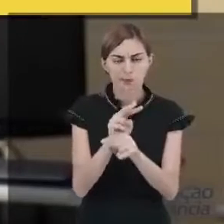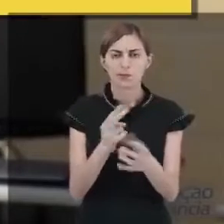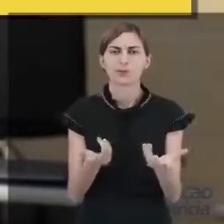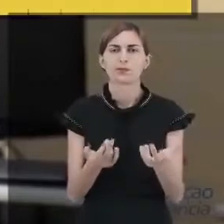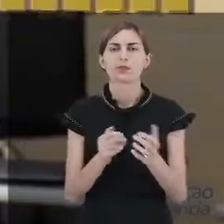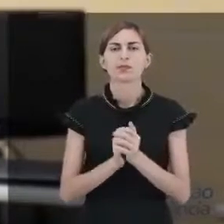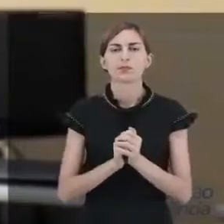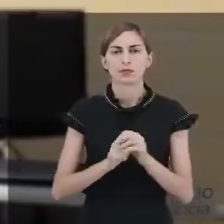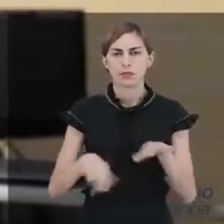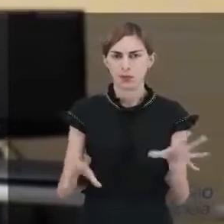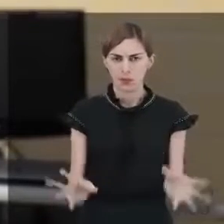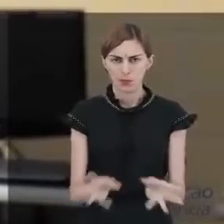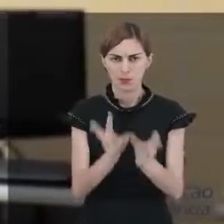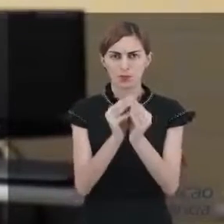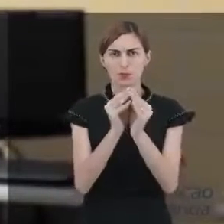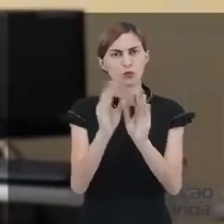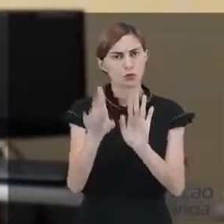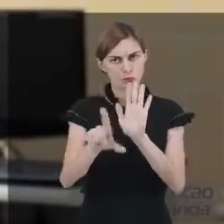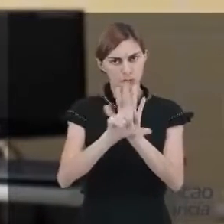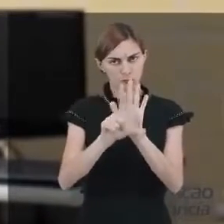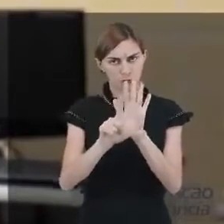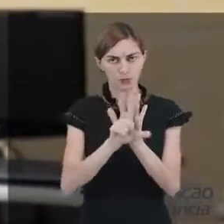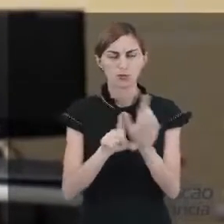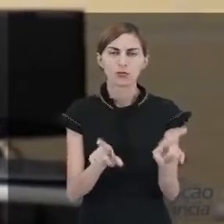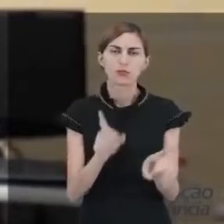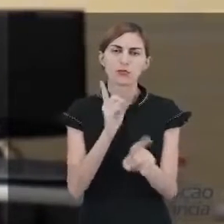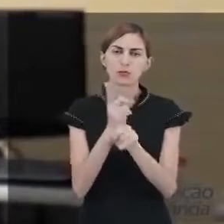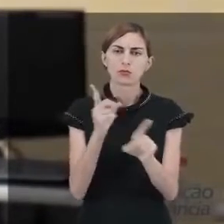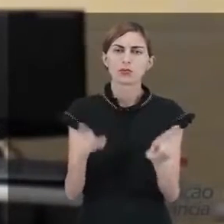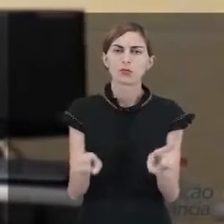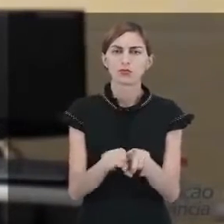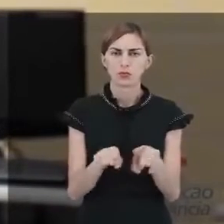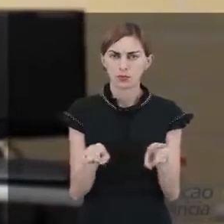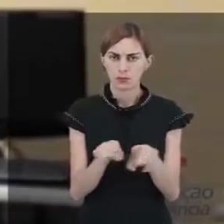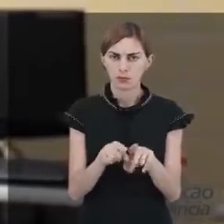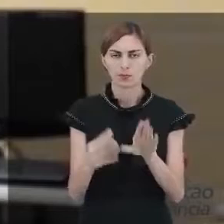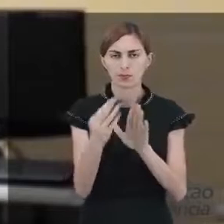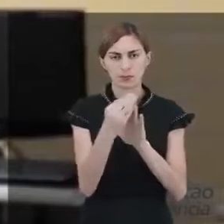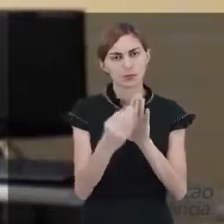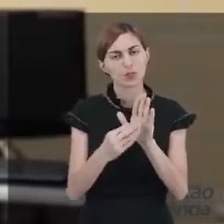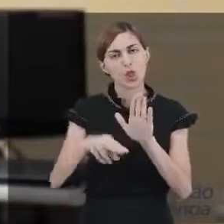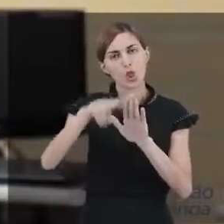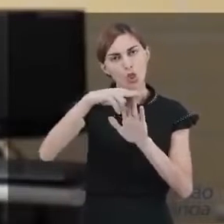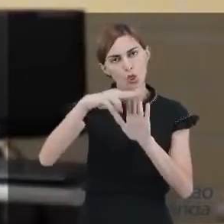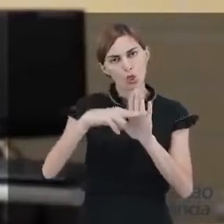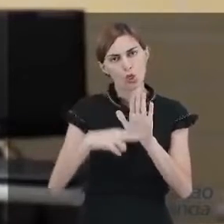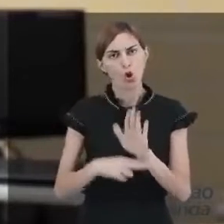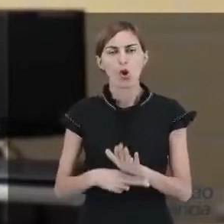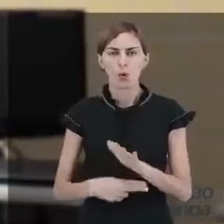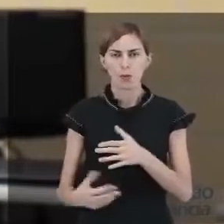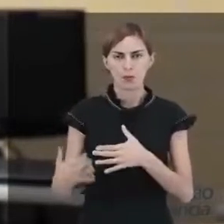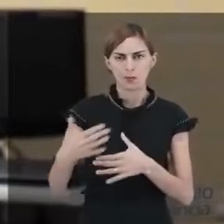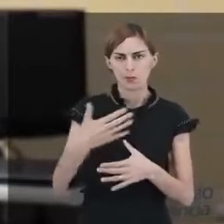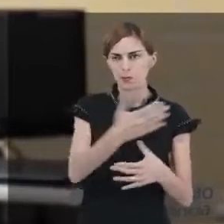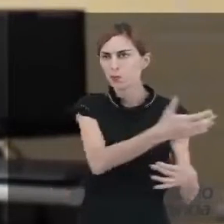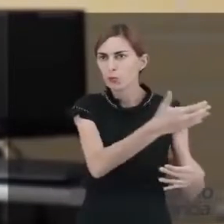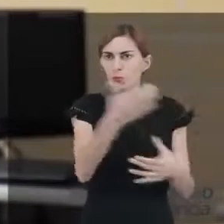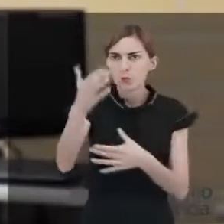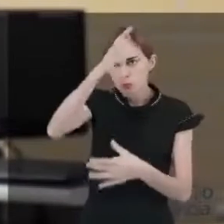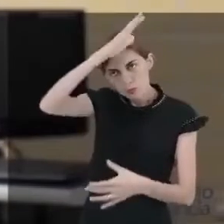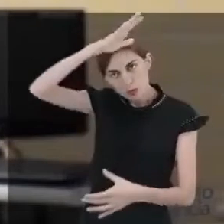Adicionando, complementando toda essa legislação, nós vamos encontrar também as normas dos corpos de